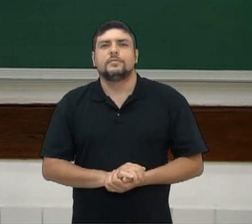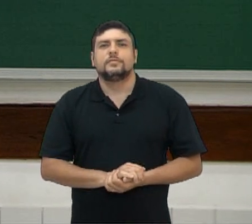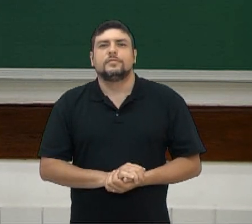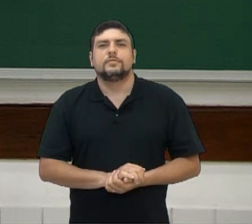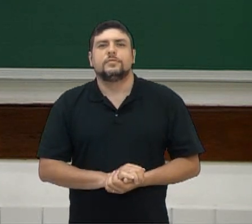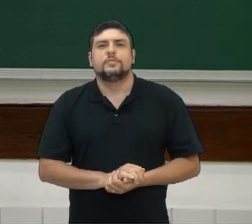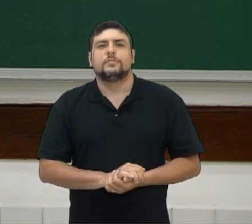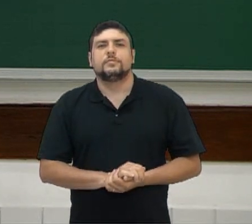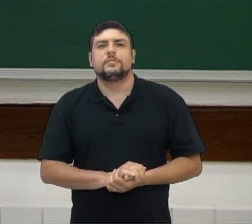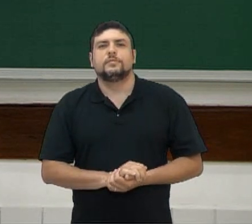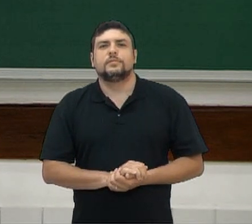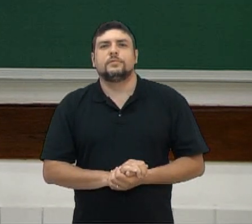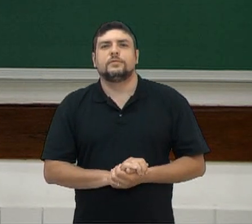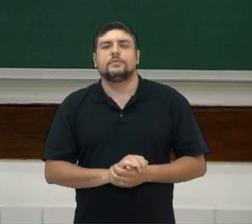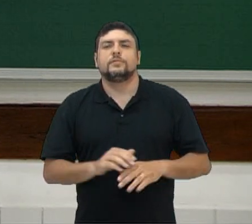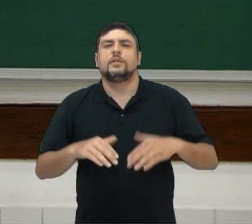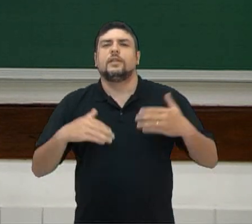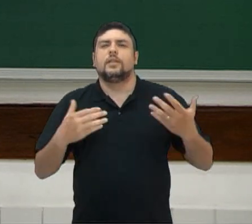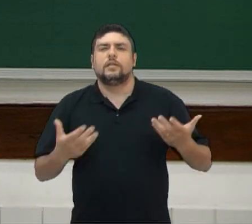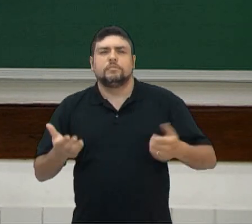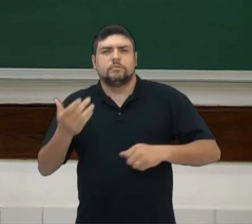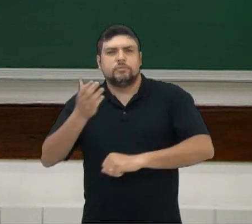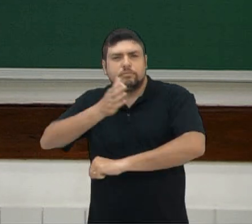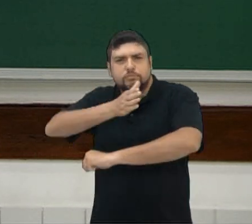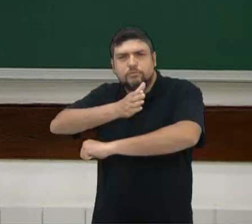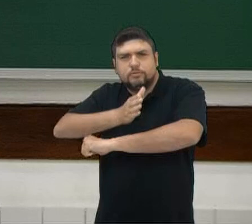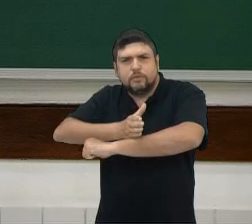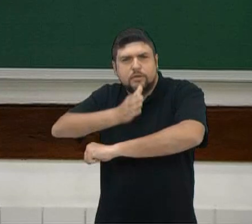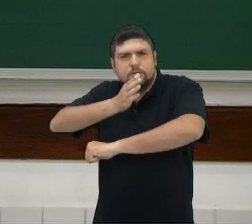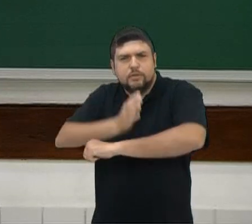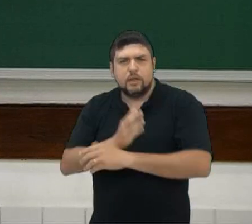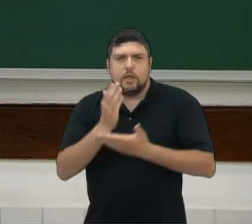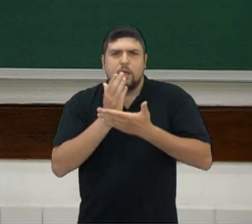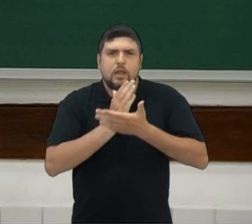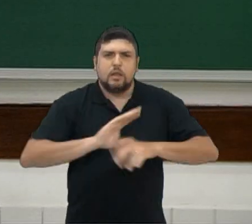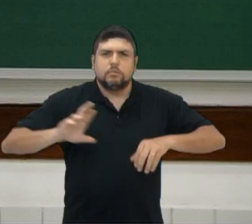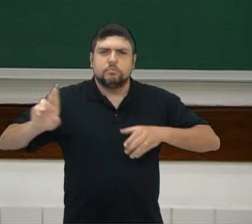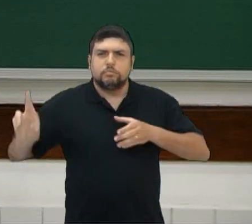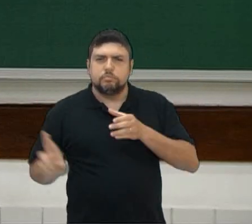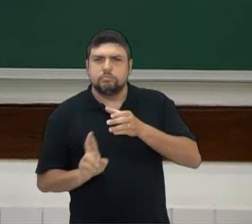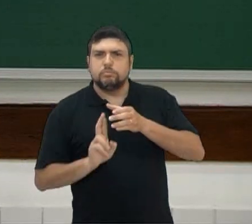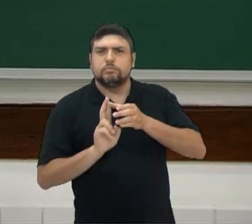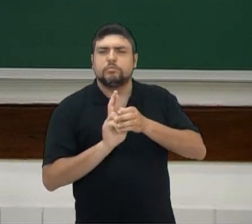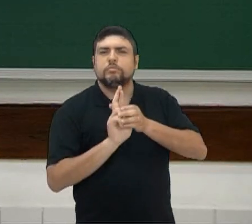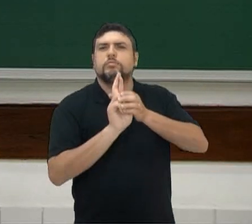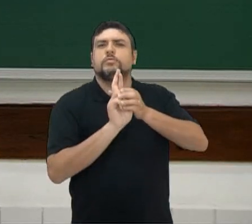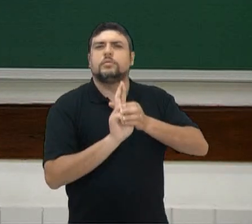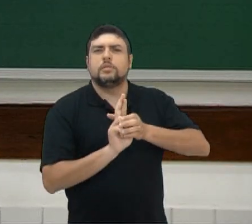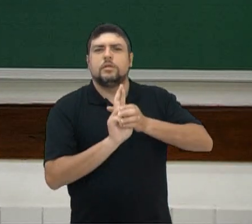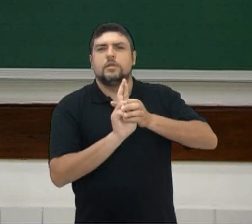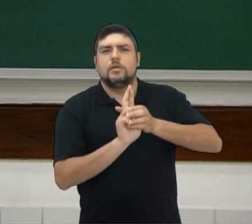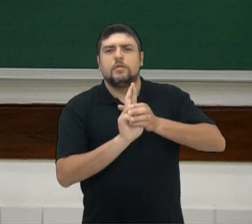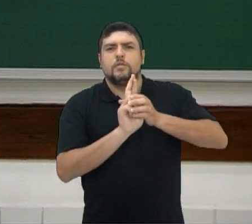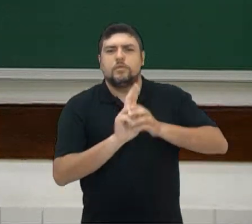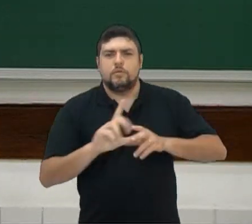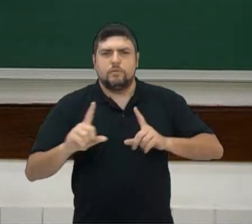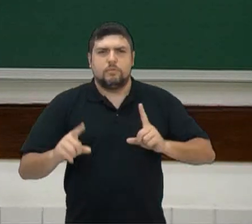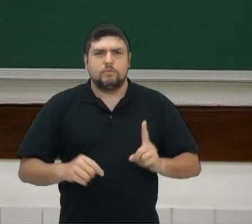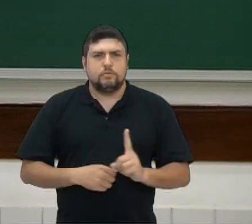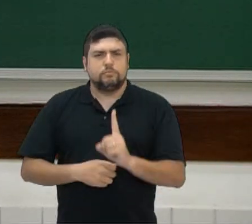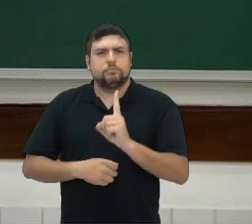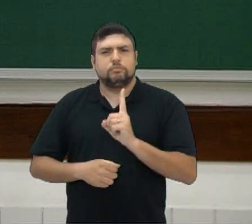E quando a Idade Média sai, o Renascimento vai colocar no centro